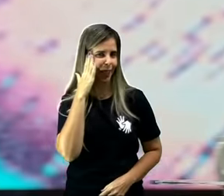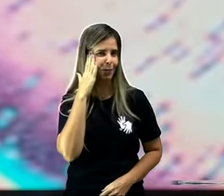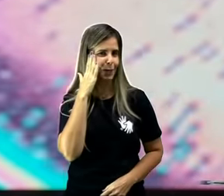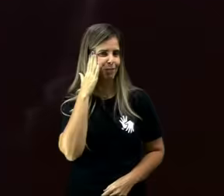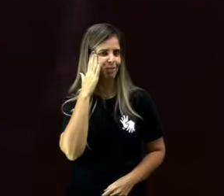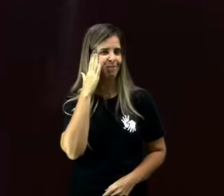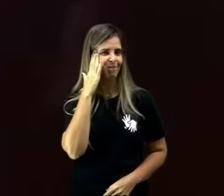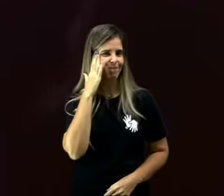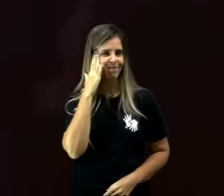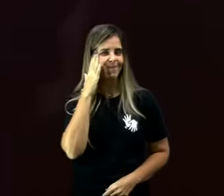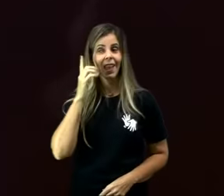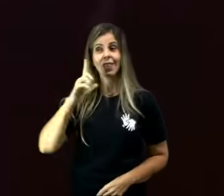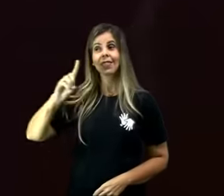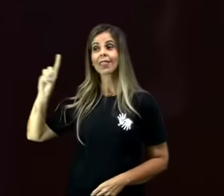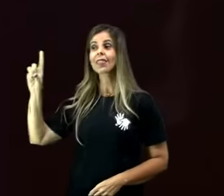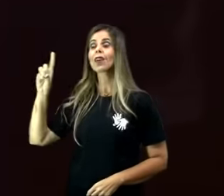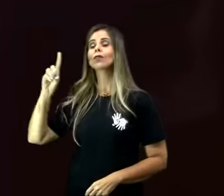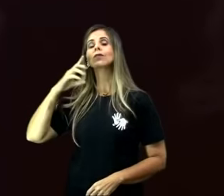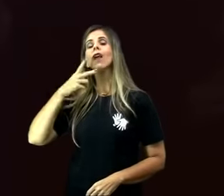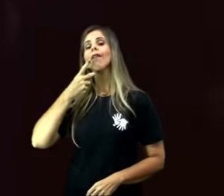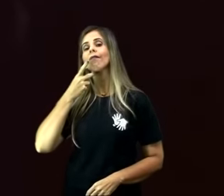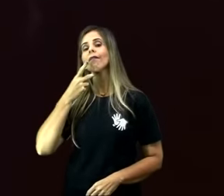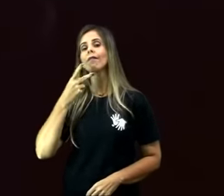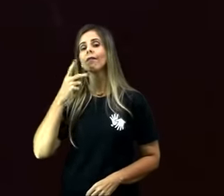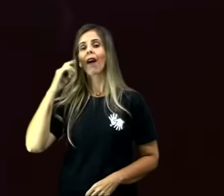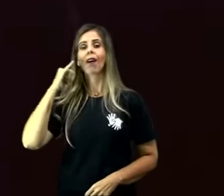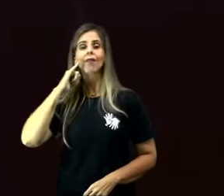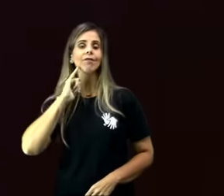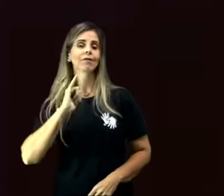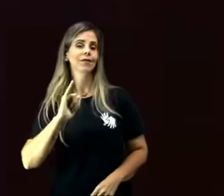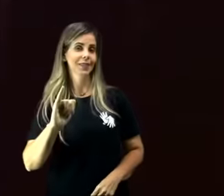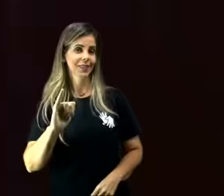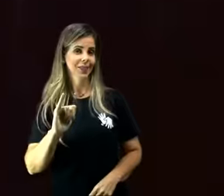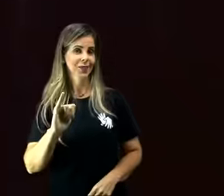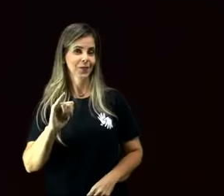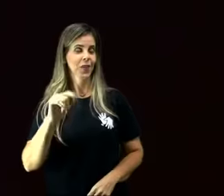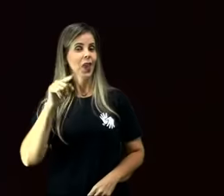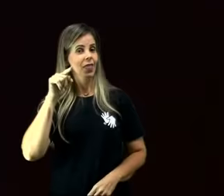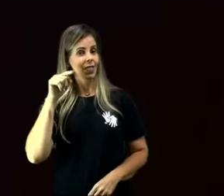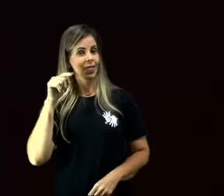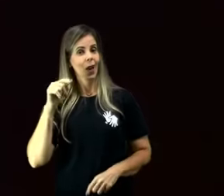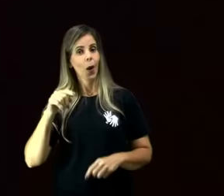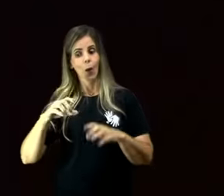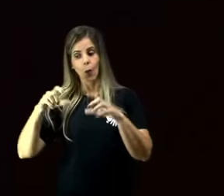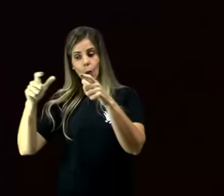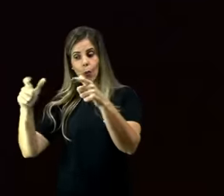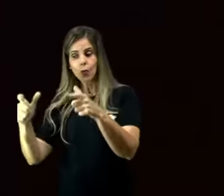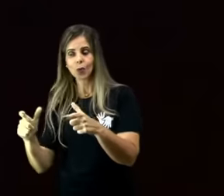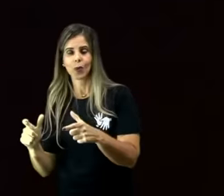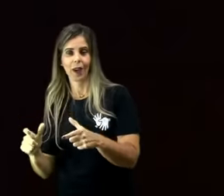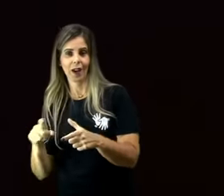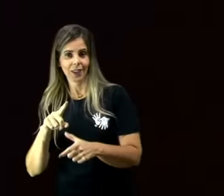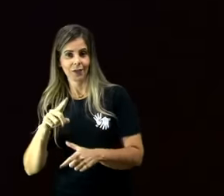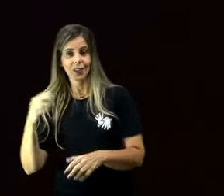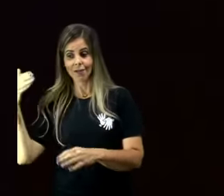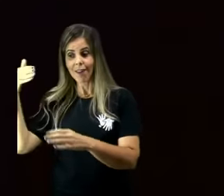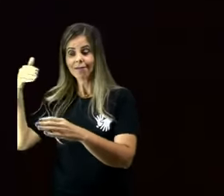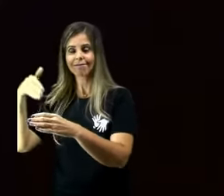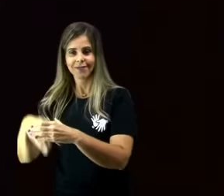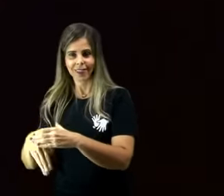palavra, Deus está dizendo, quando você pisar no lugar que eu quero te colocar, o mundo espiritual vai